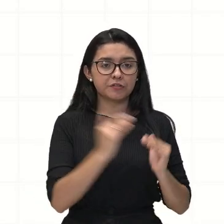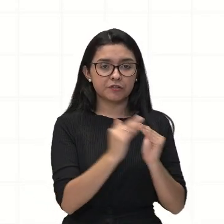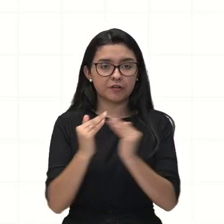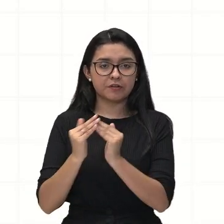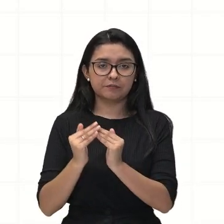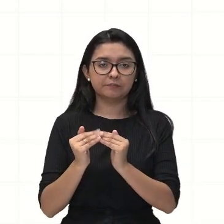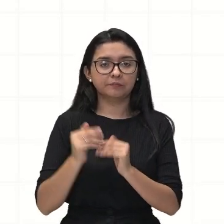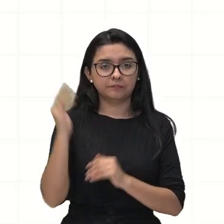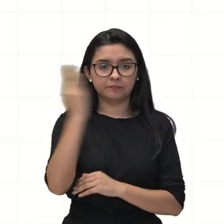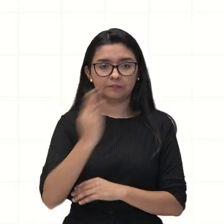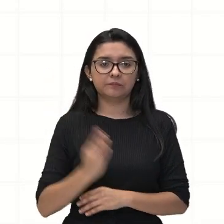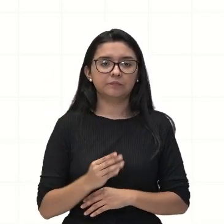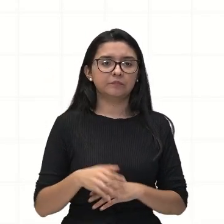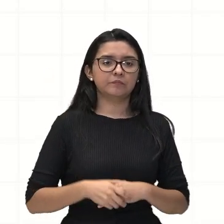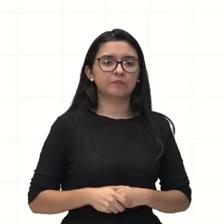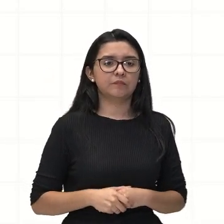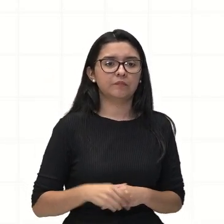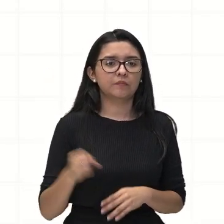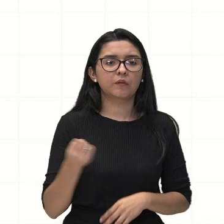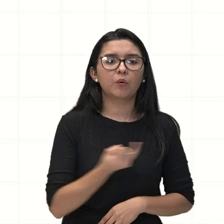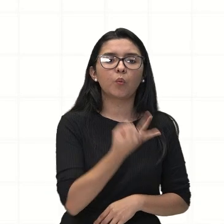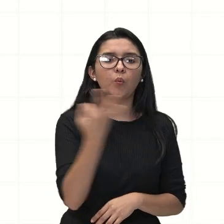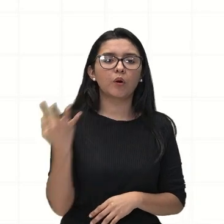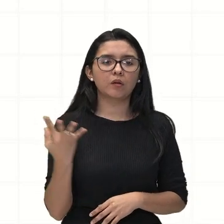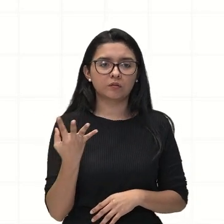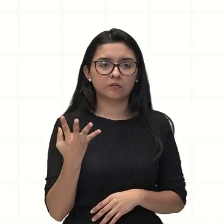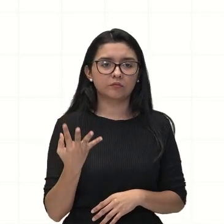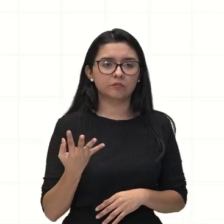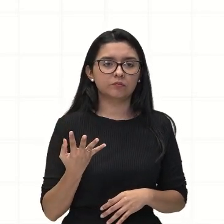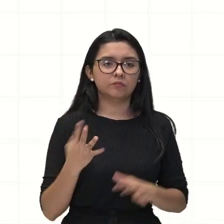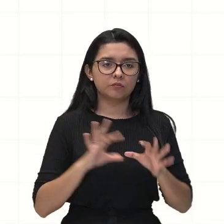ó, quantos domicílios vagos nós temos?